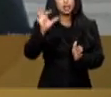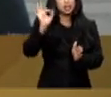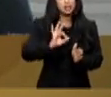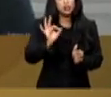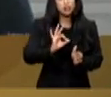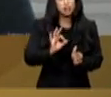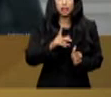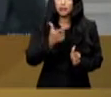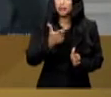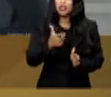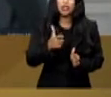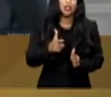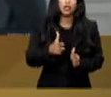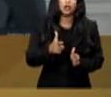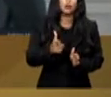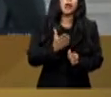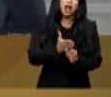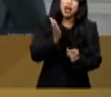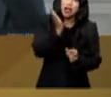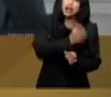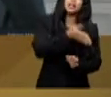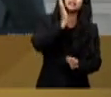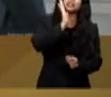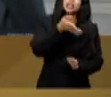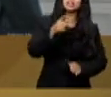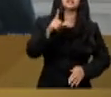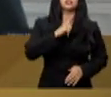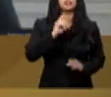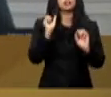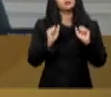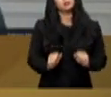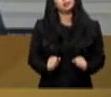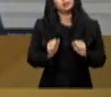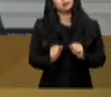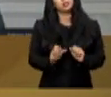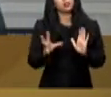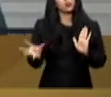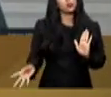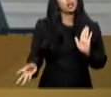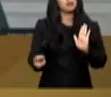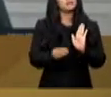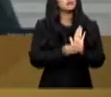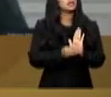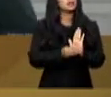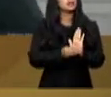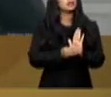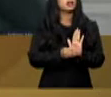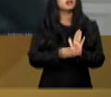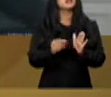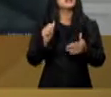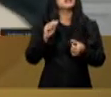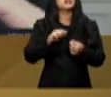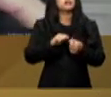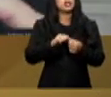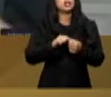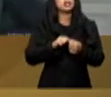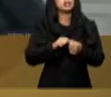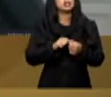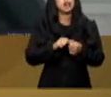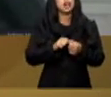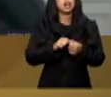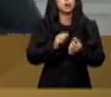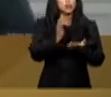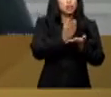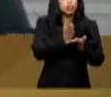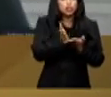não. Já havia antes da emenda essa possibilidade. O que a emenda fez, exatamente para distribuir de uma forma